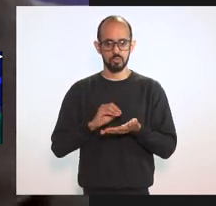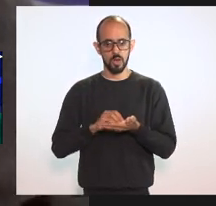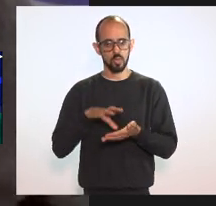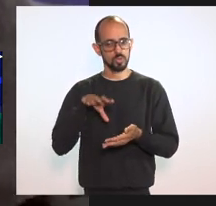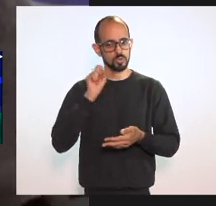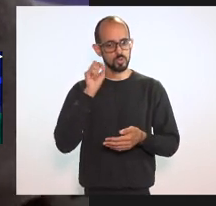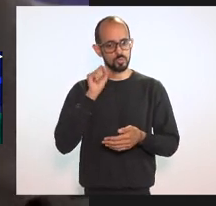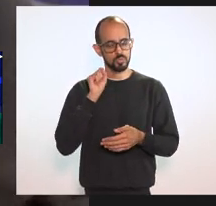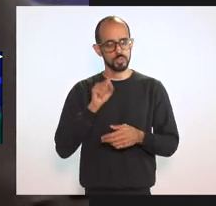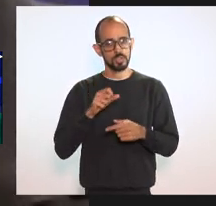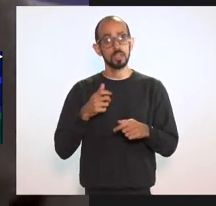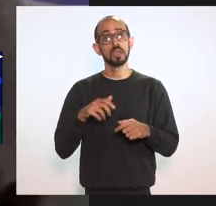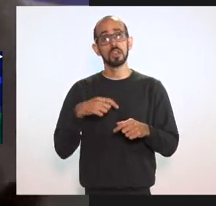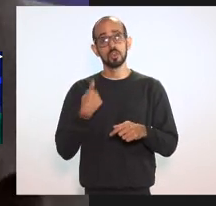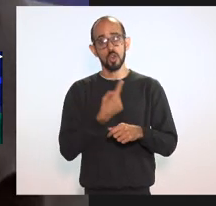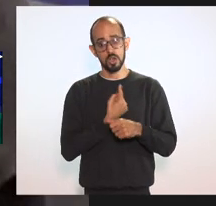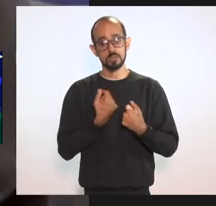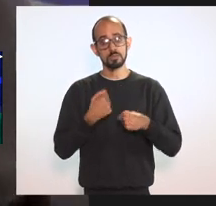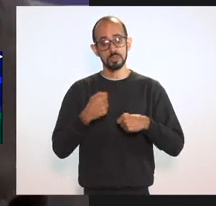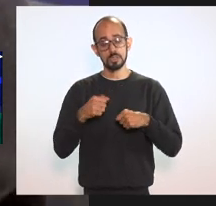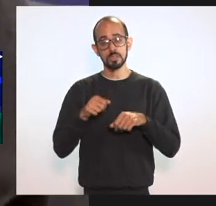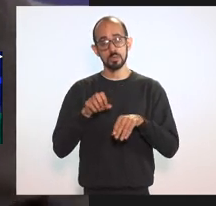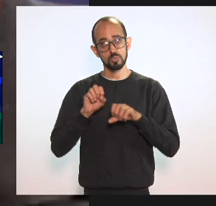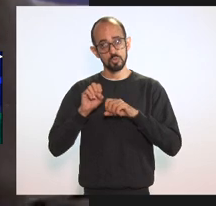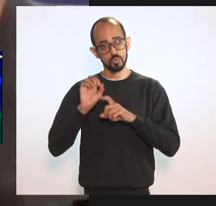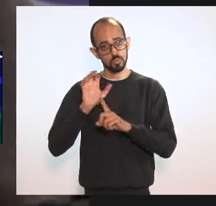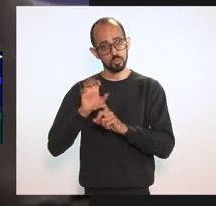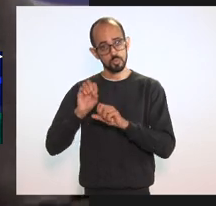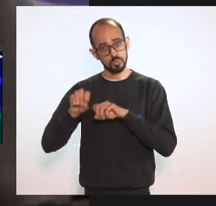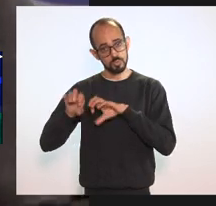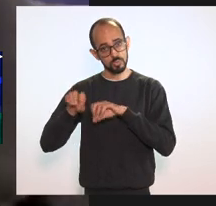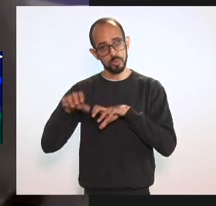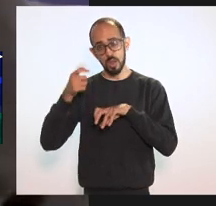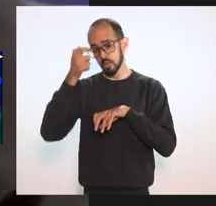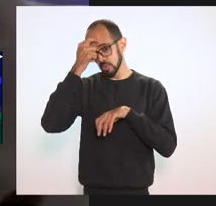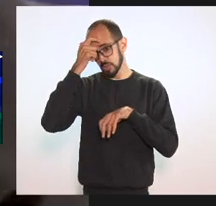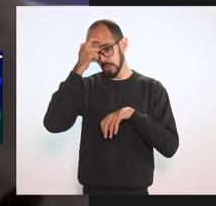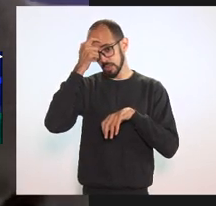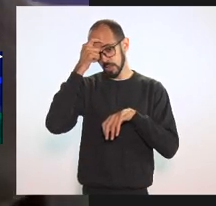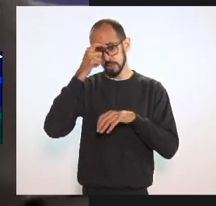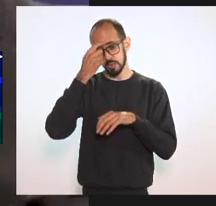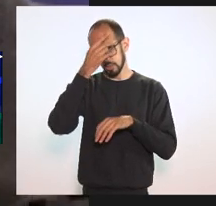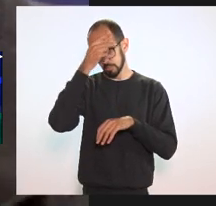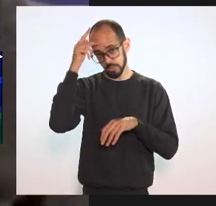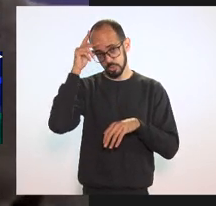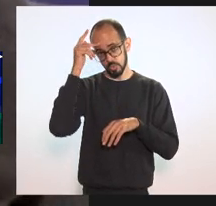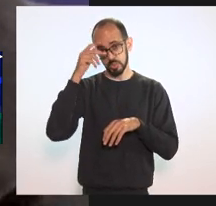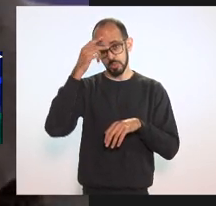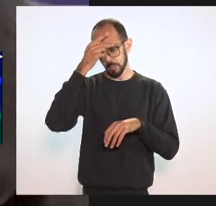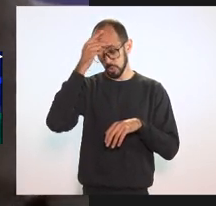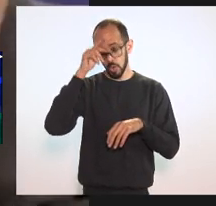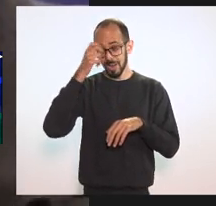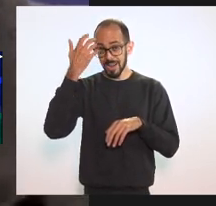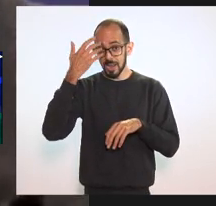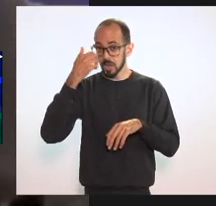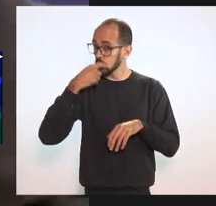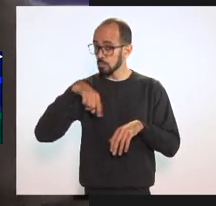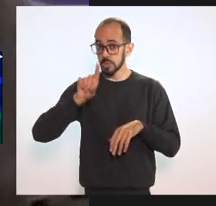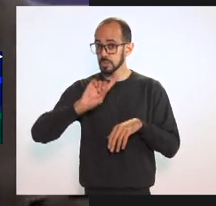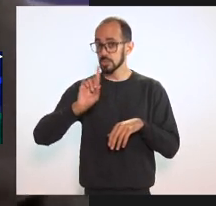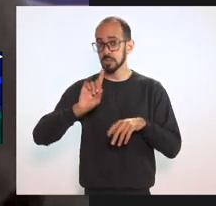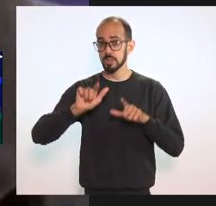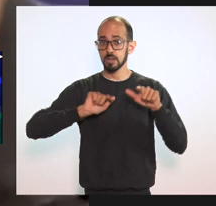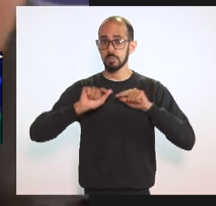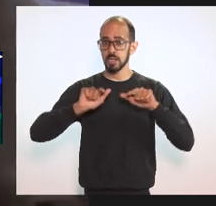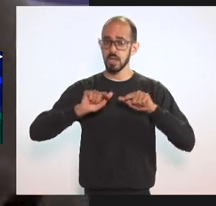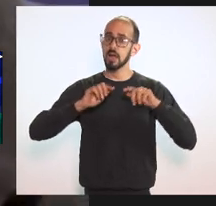a gente tem concientizar as pessoas que é o momento de ficar assim aquele que não precisa trabalhar ou tá de folga